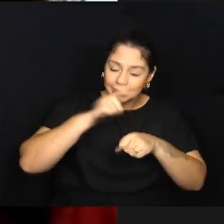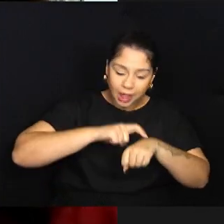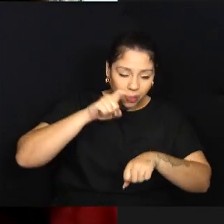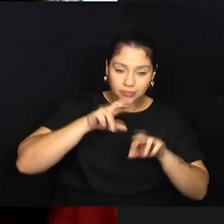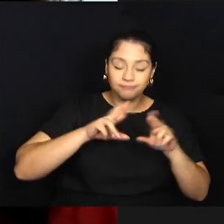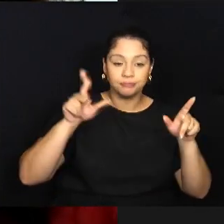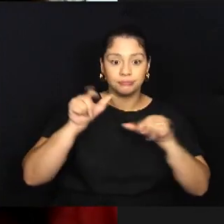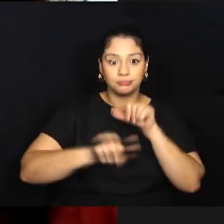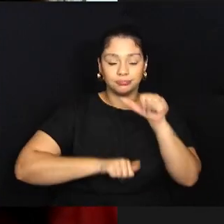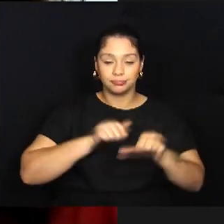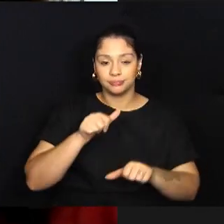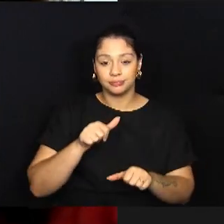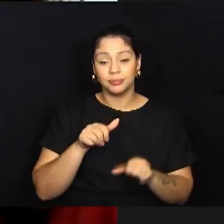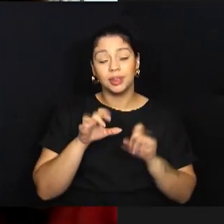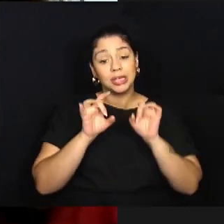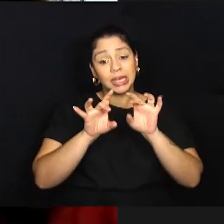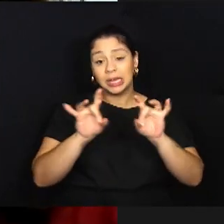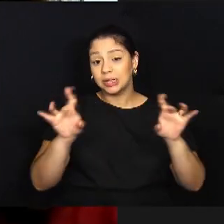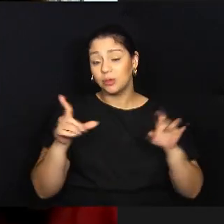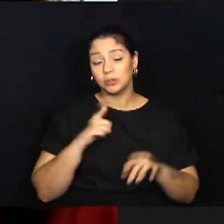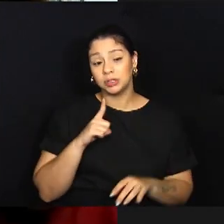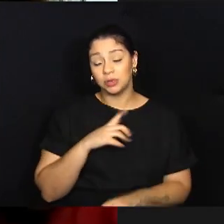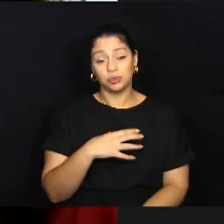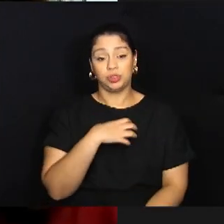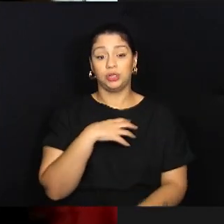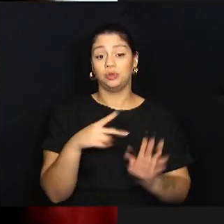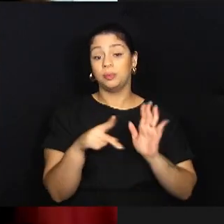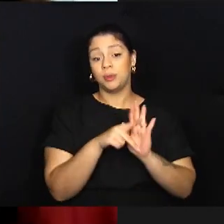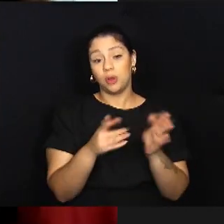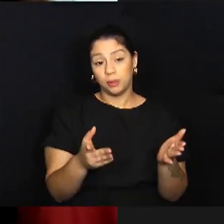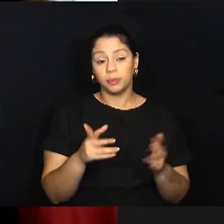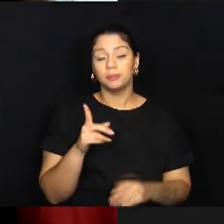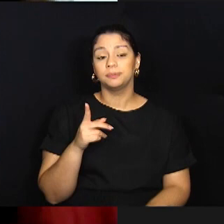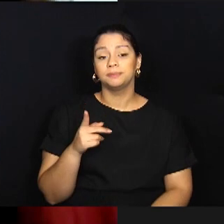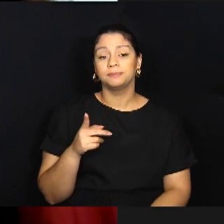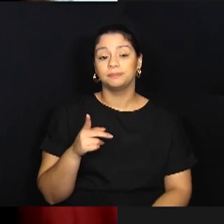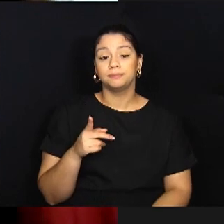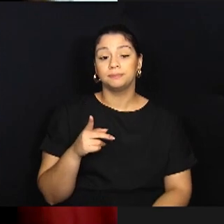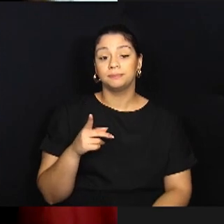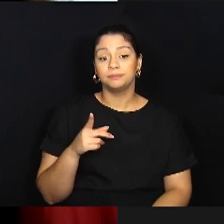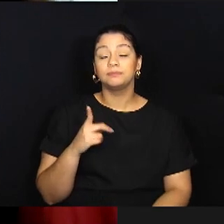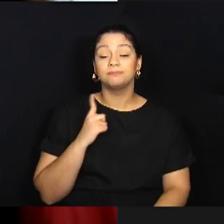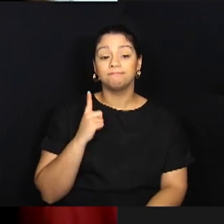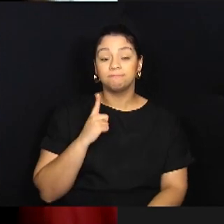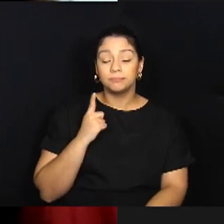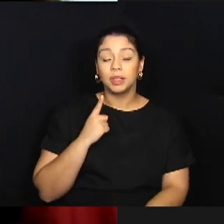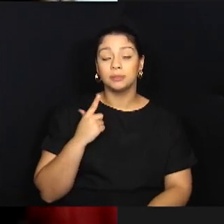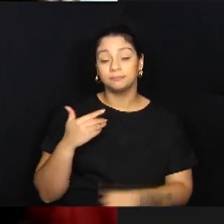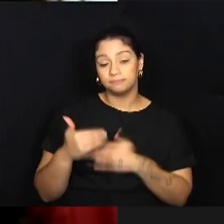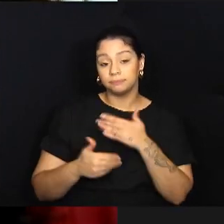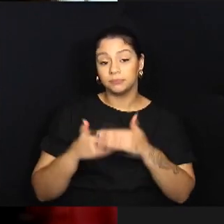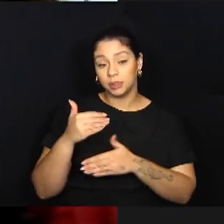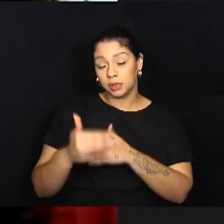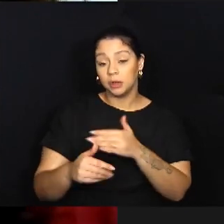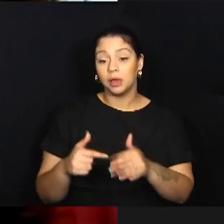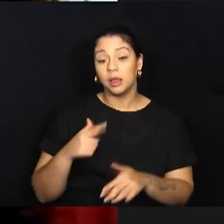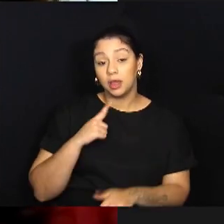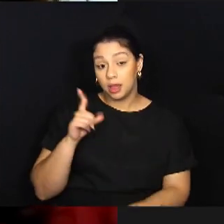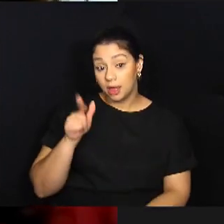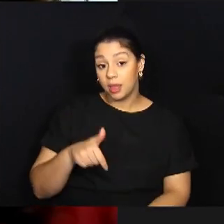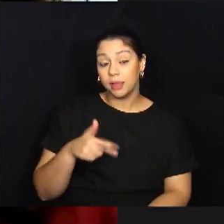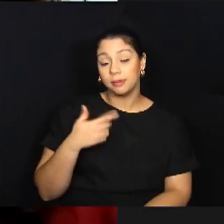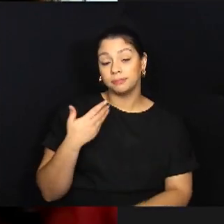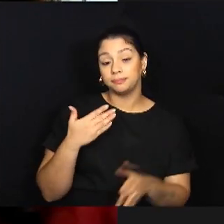um o jeito de fazer. Por exemplo, a gente caminha bastante, mas a gente não tem feito, como a gente está trabalhando com expedição